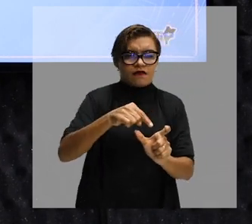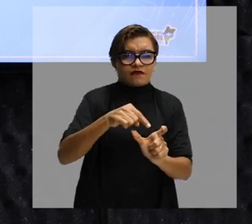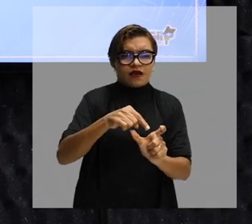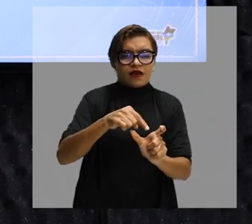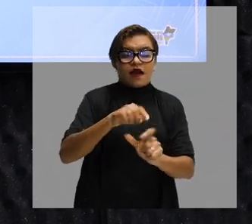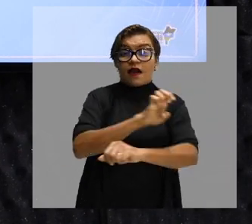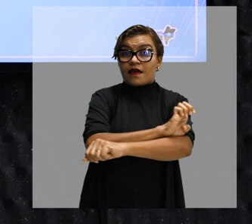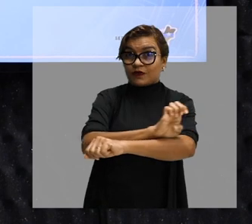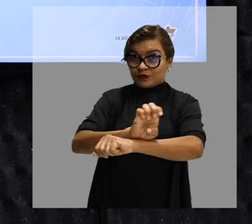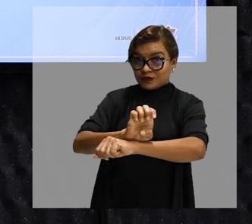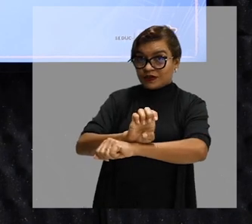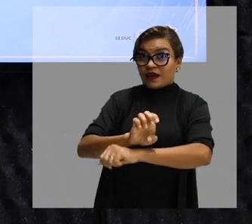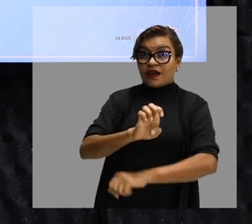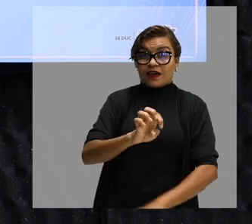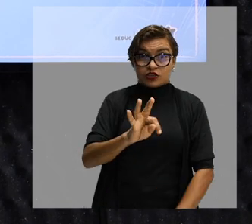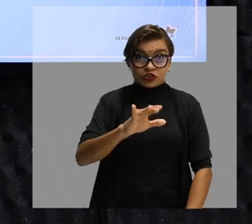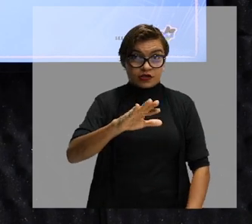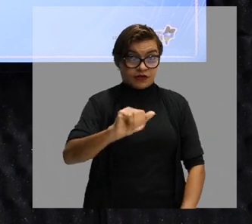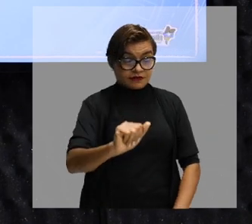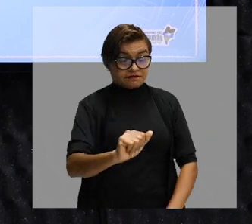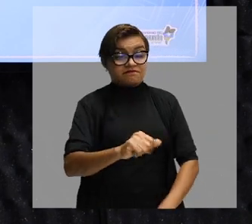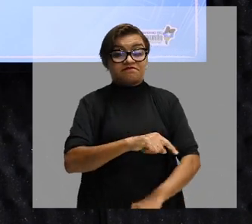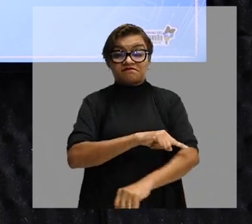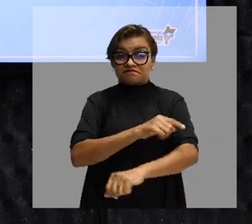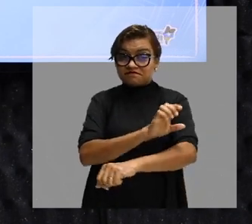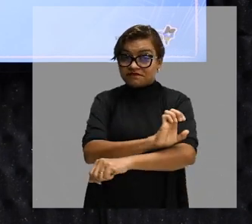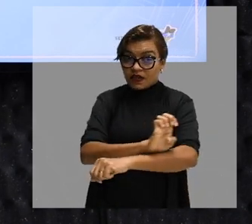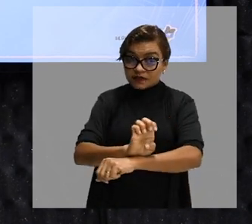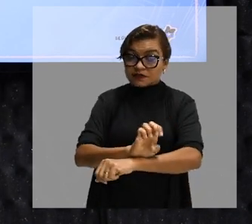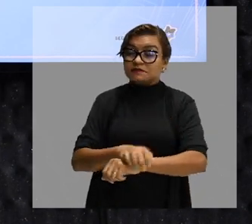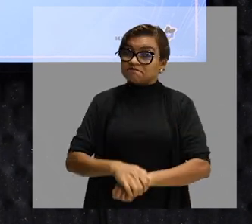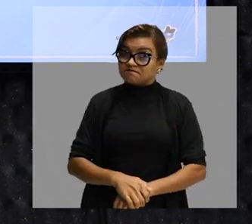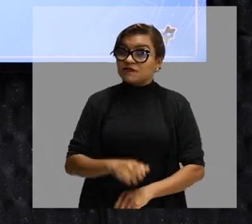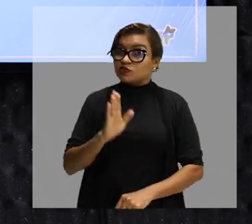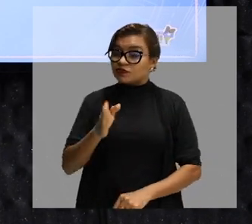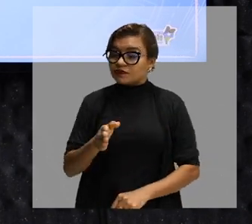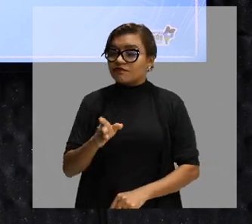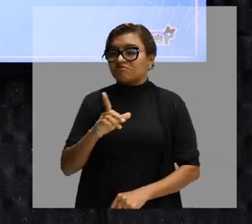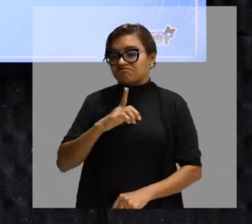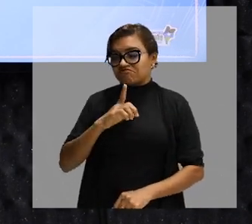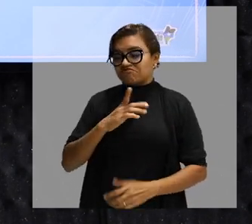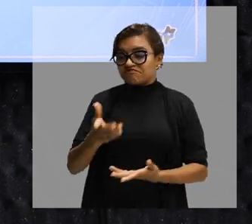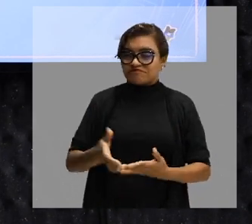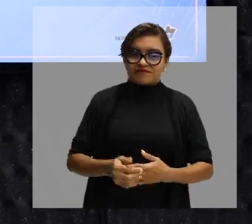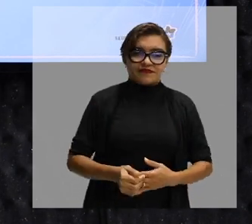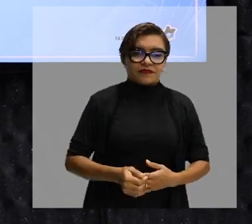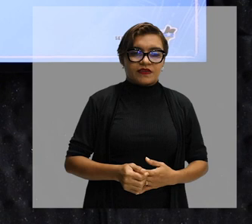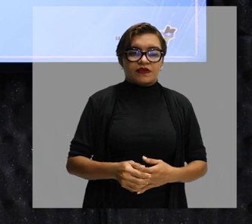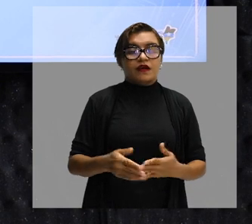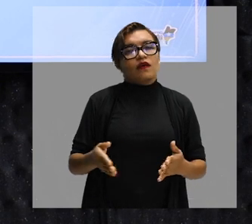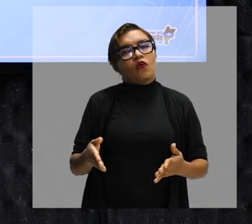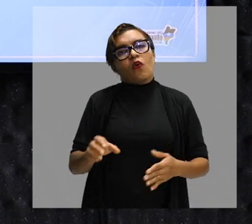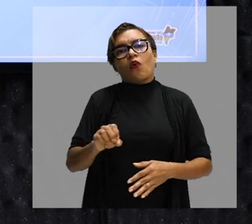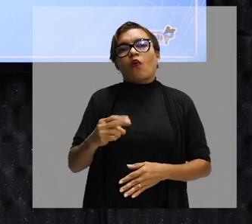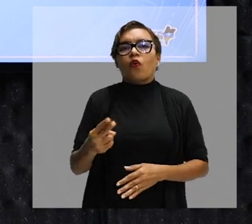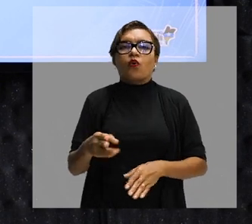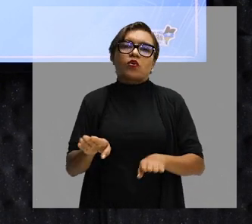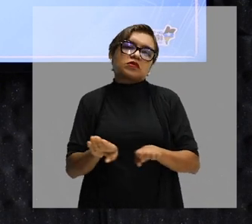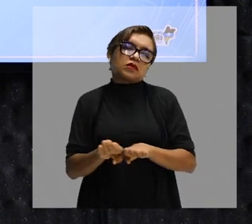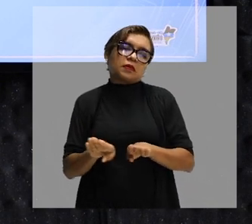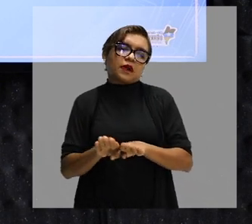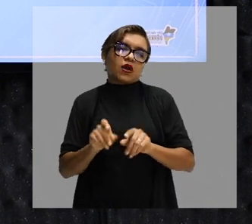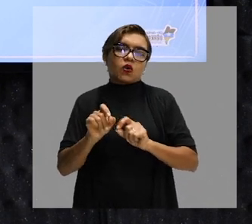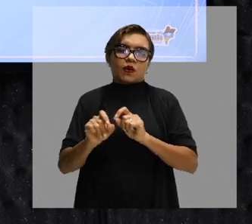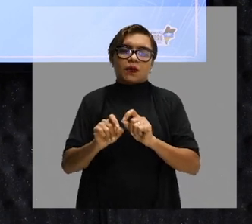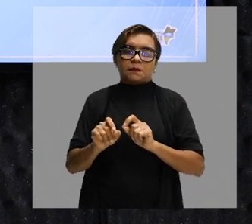aqui a ética que nós estávamos procurando, lembrem, tá? E, ou seja, eram praticamente indissociáveis, pois se